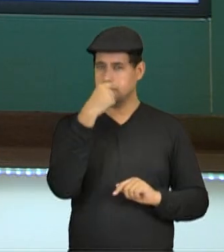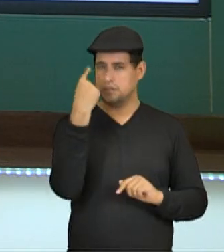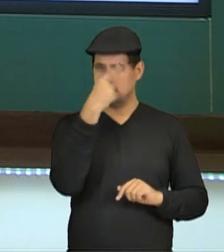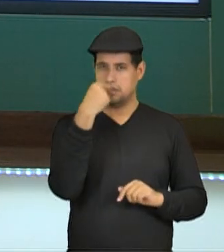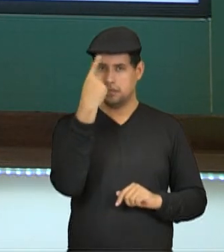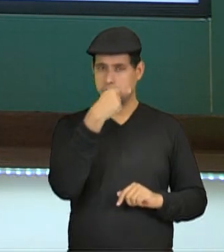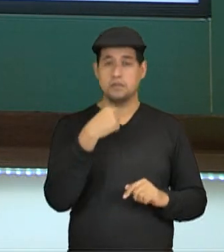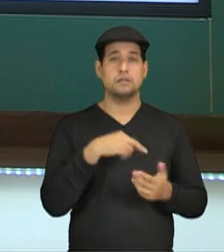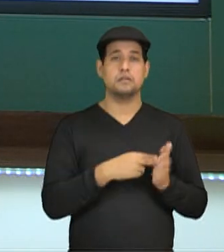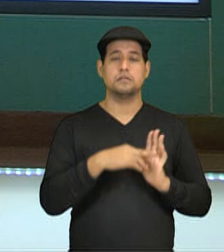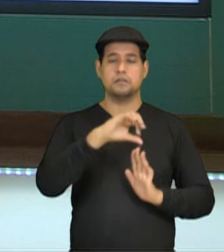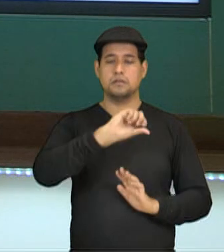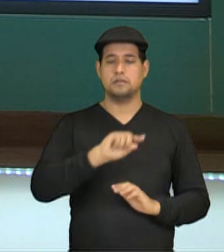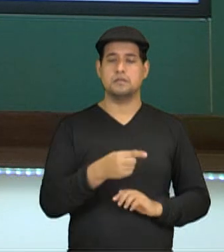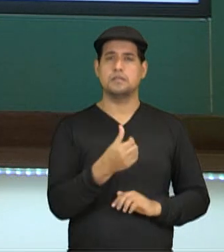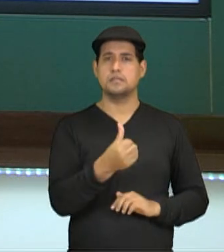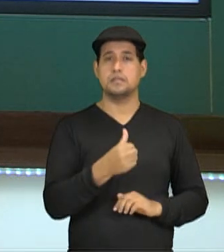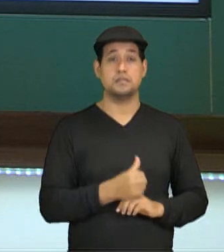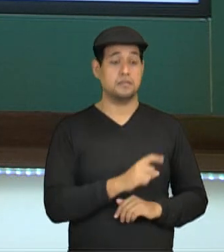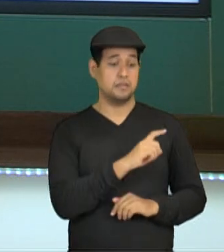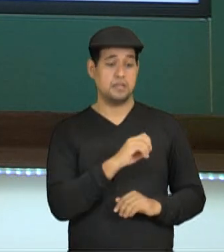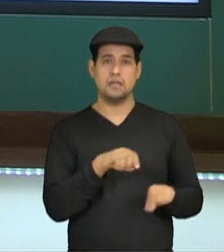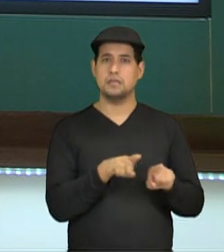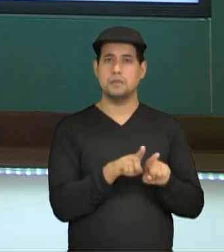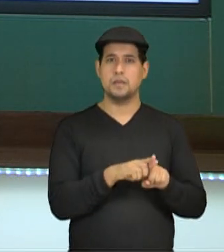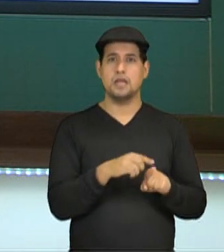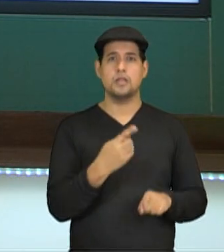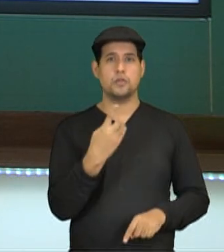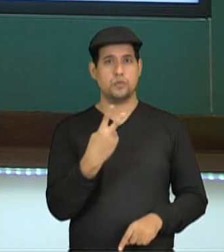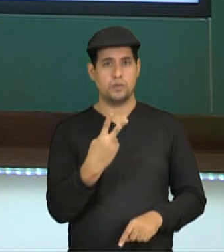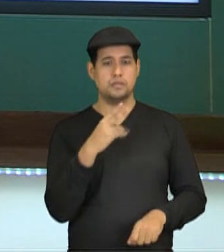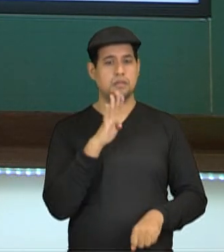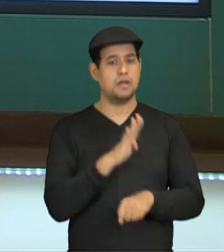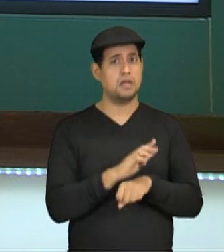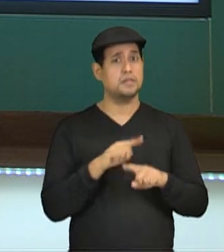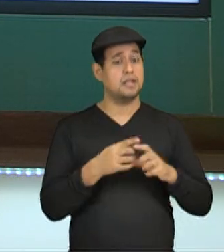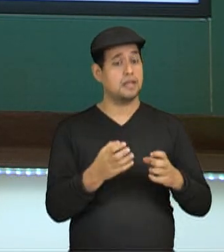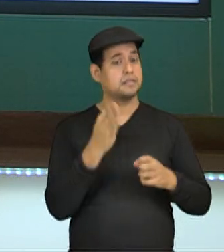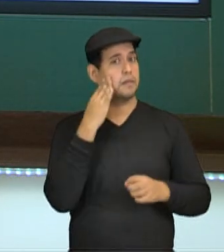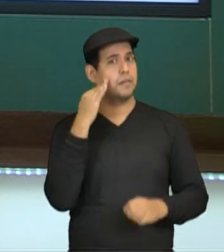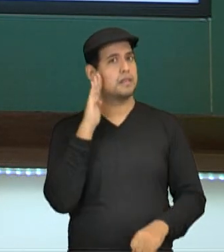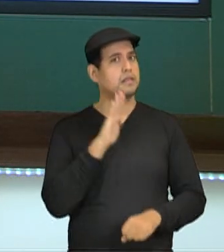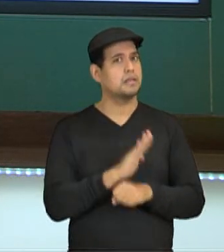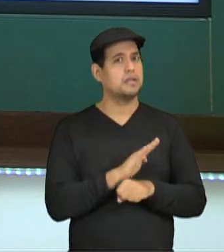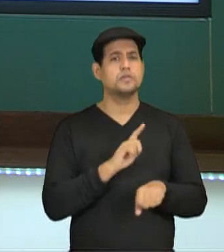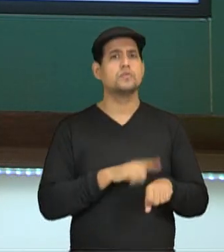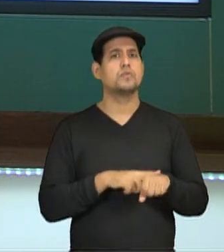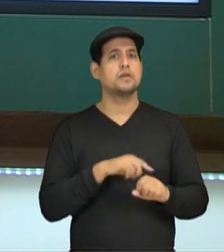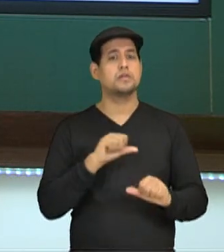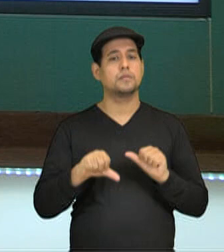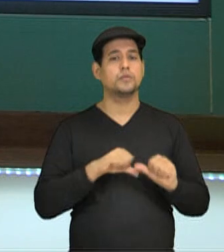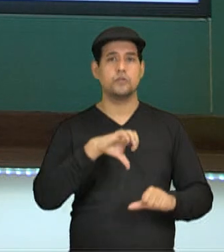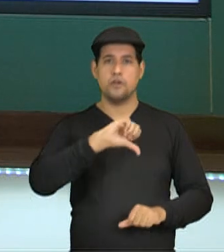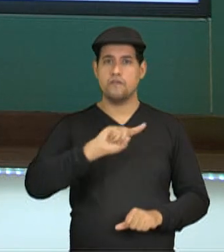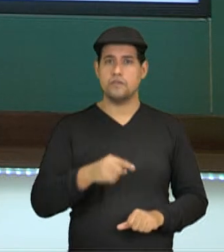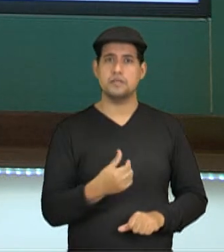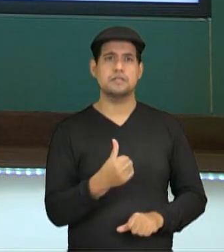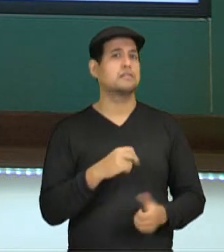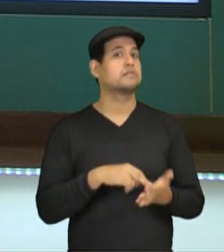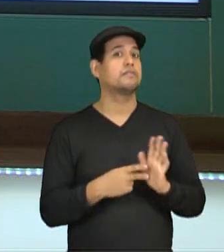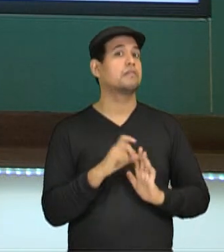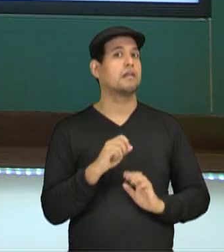deu 9,6 graus, às 10 e às 14. Como ele quer do período da tarde, o horário que passou por 9,6 graus